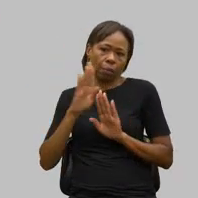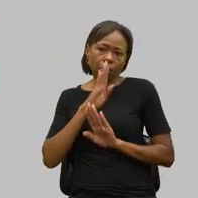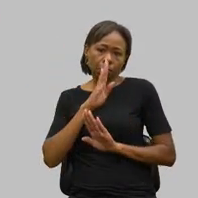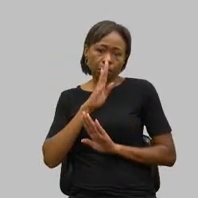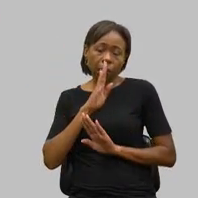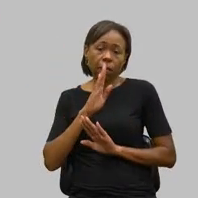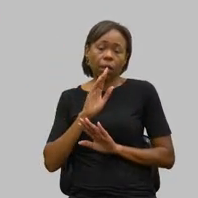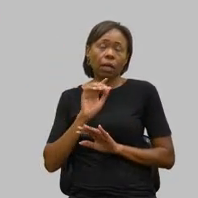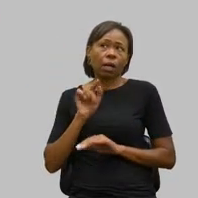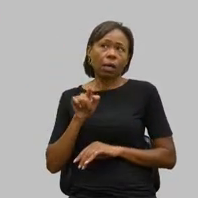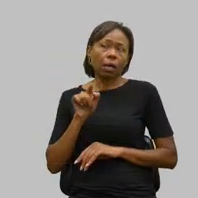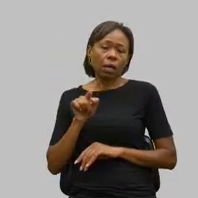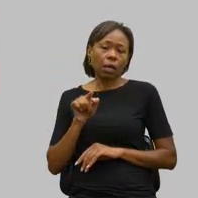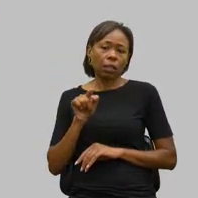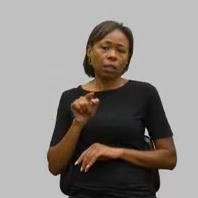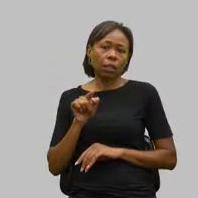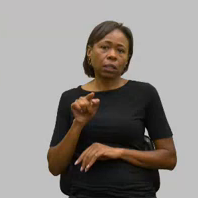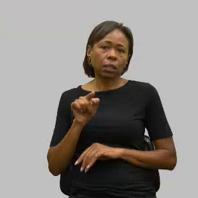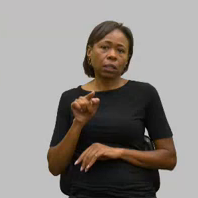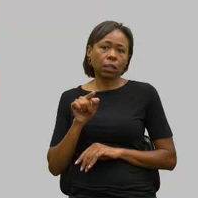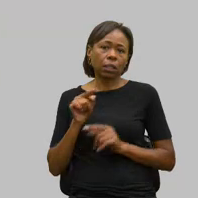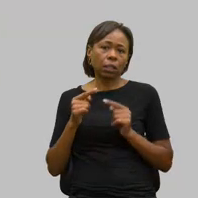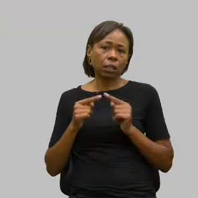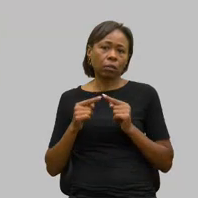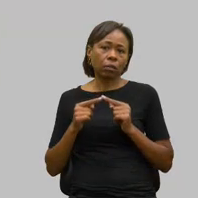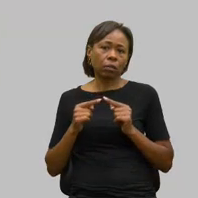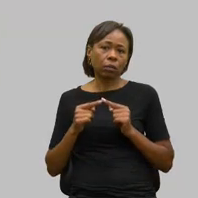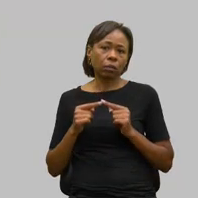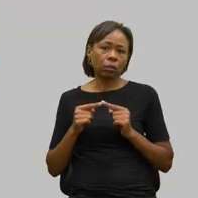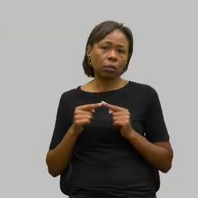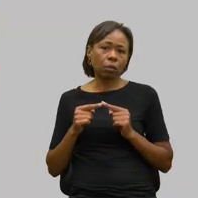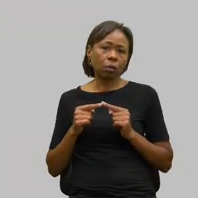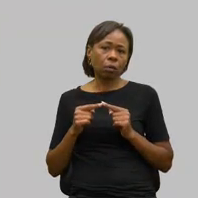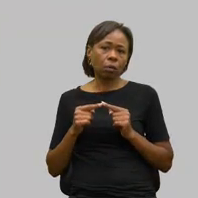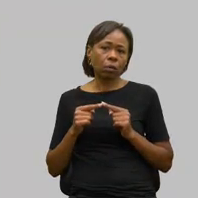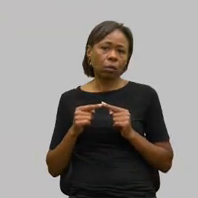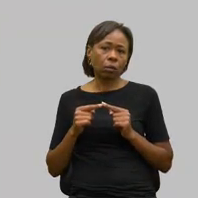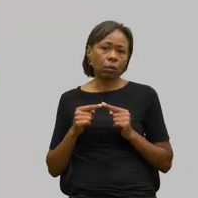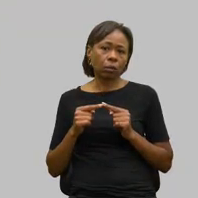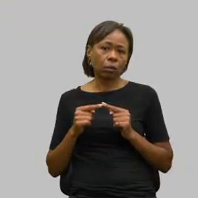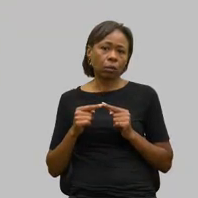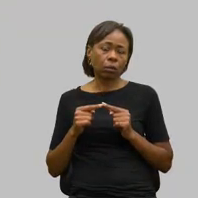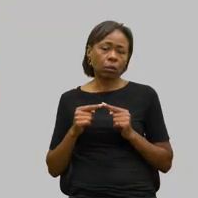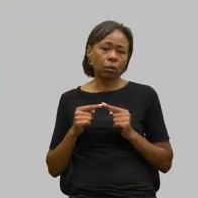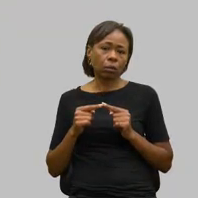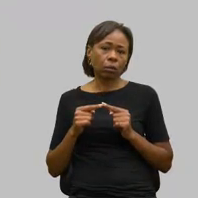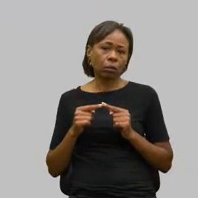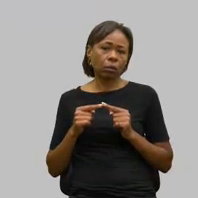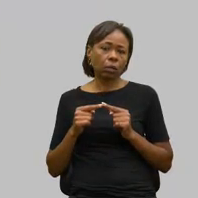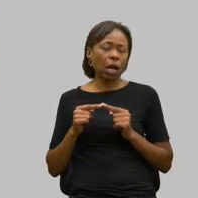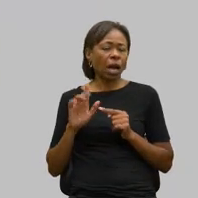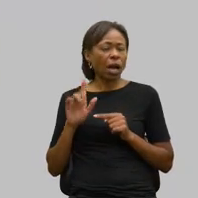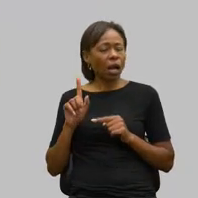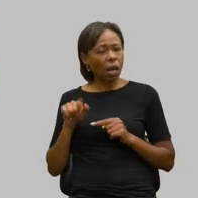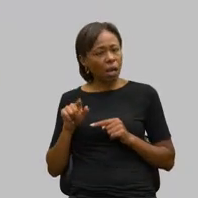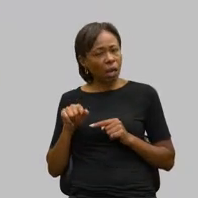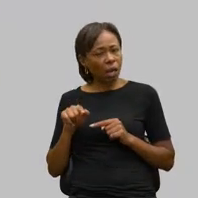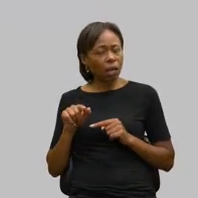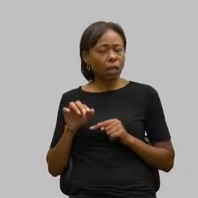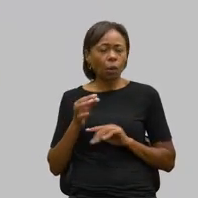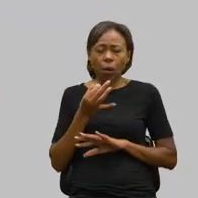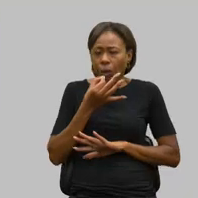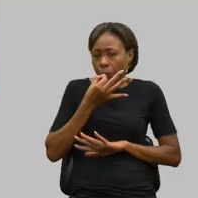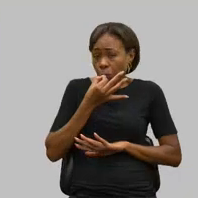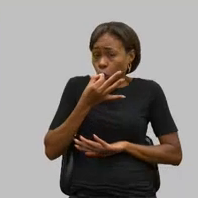as... É uma projeção, uma sugestão para você